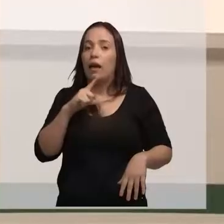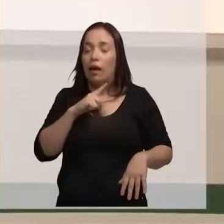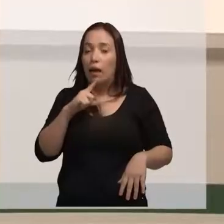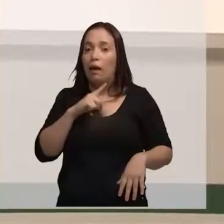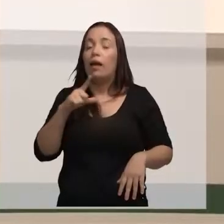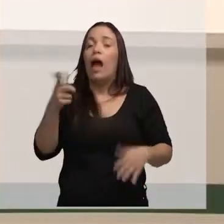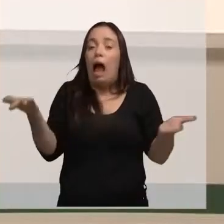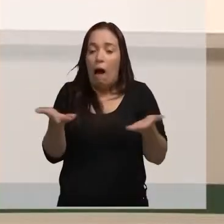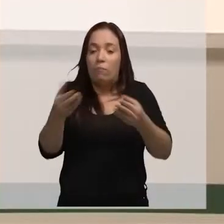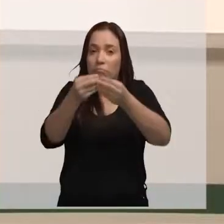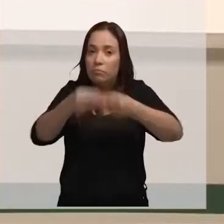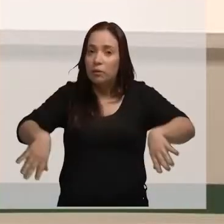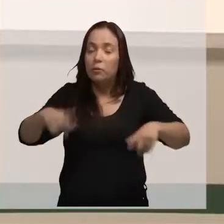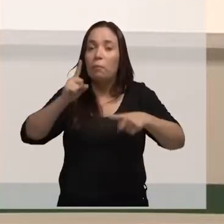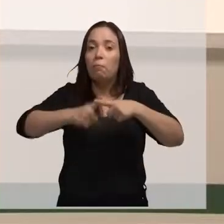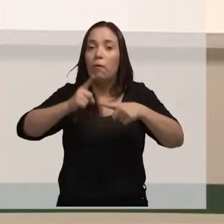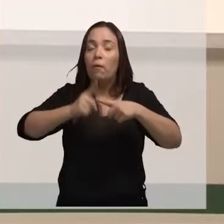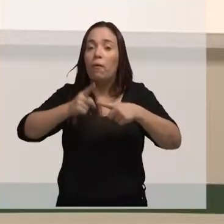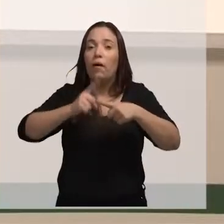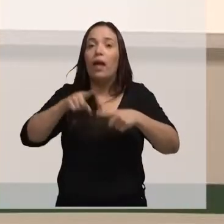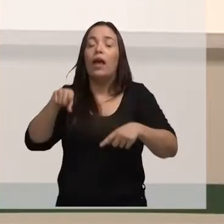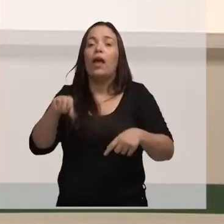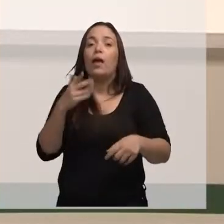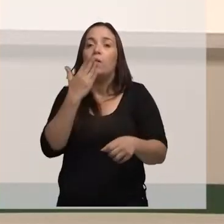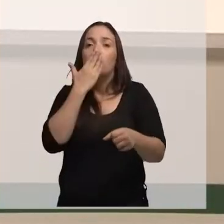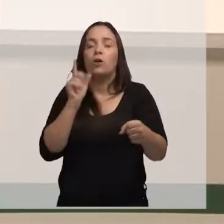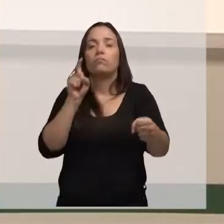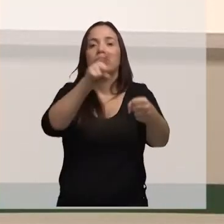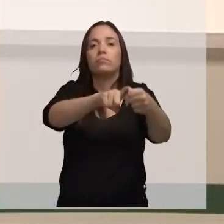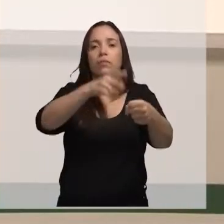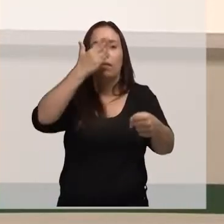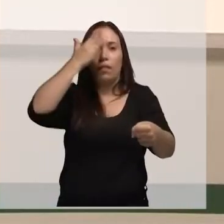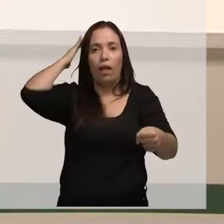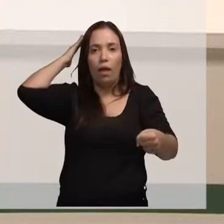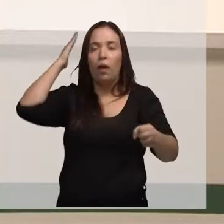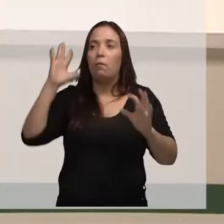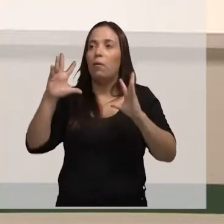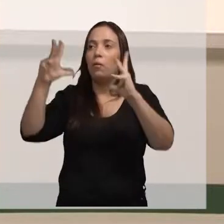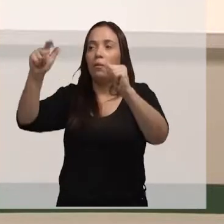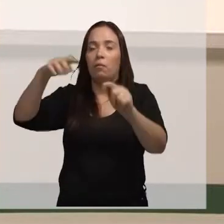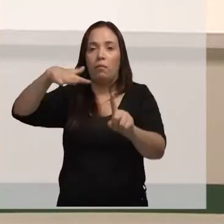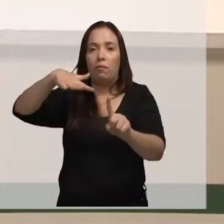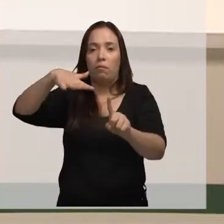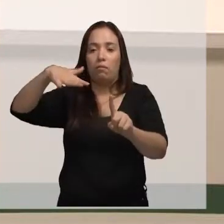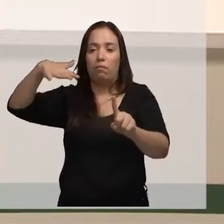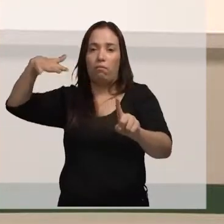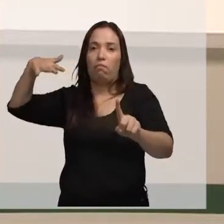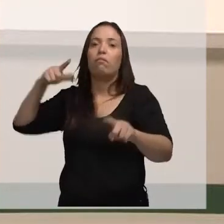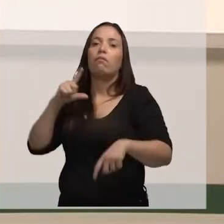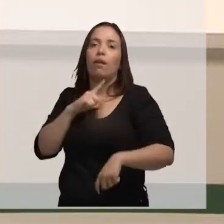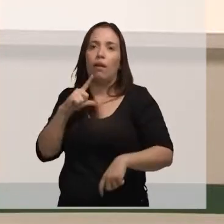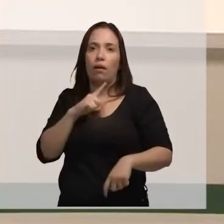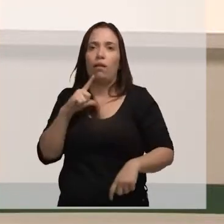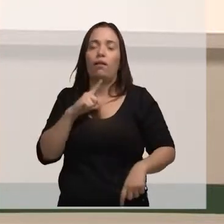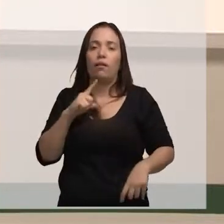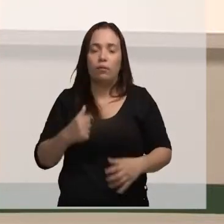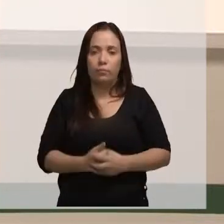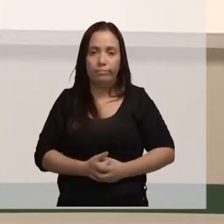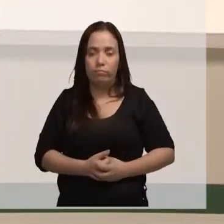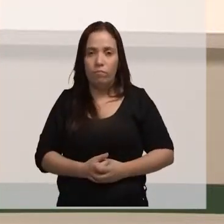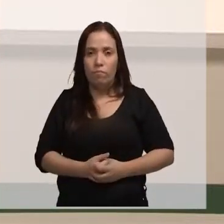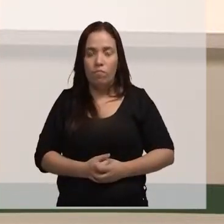Michel. Sofre e talvez pague um preço e até um muito preço caro. errado. Eu estou aqui dizendo isso por quê?